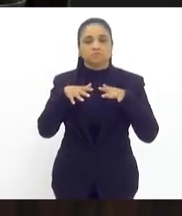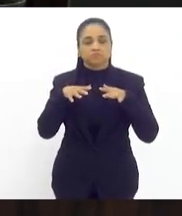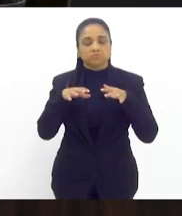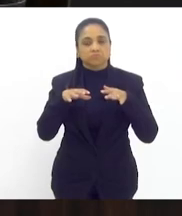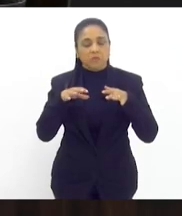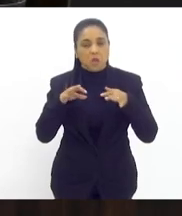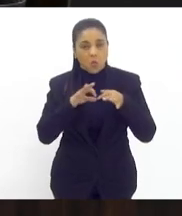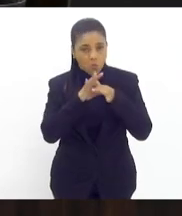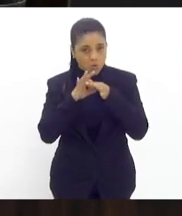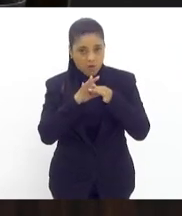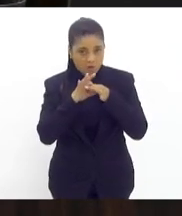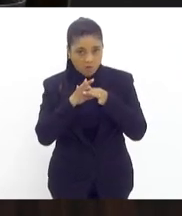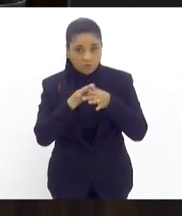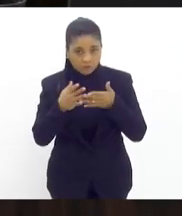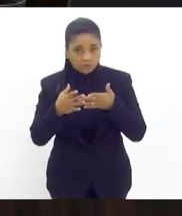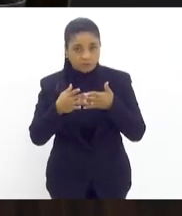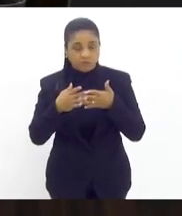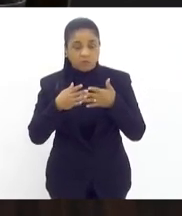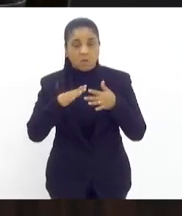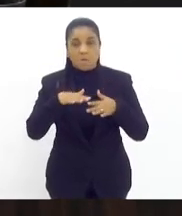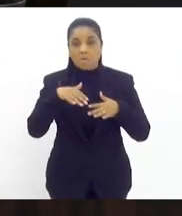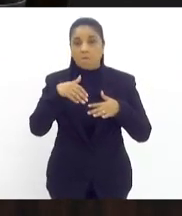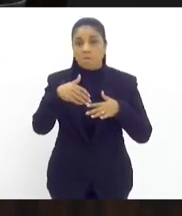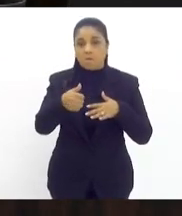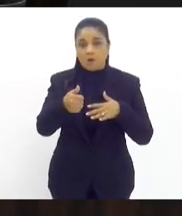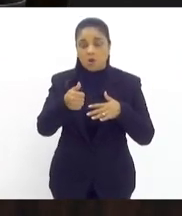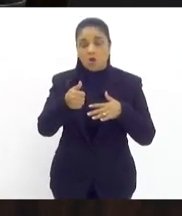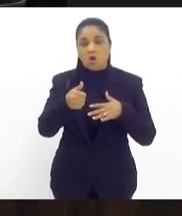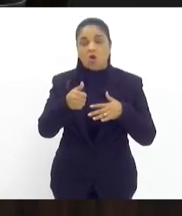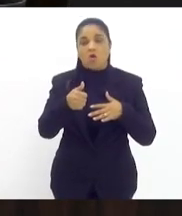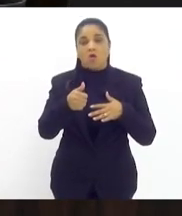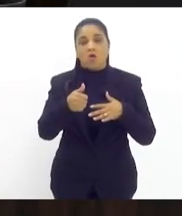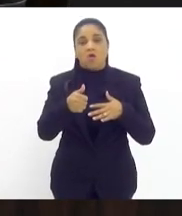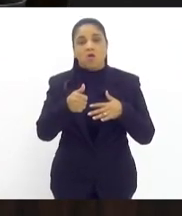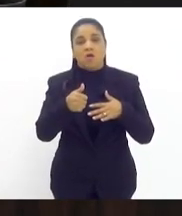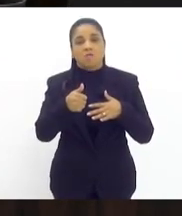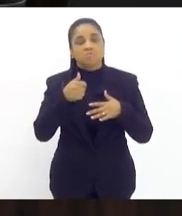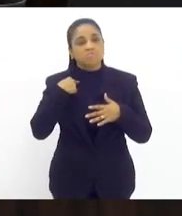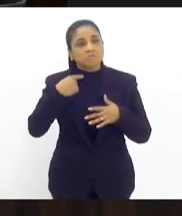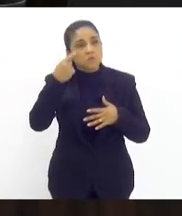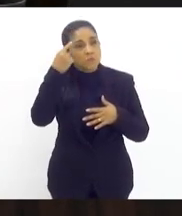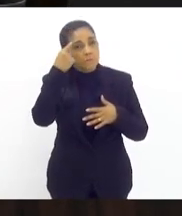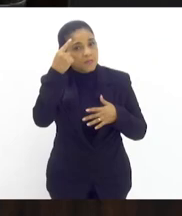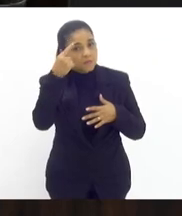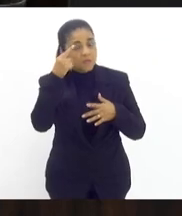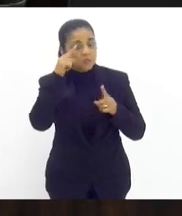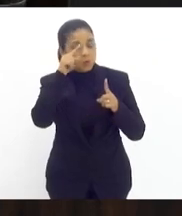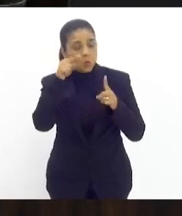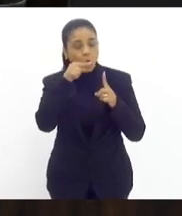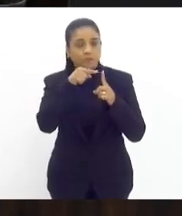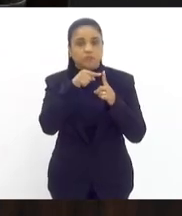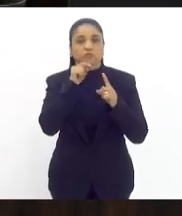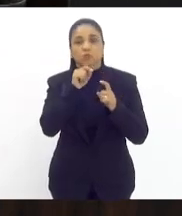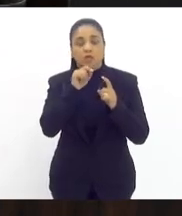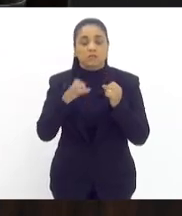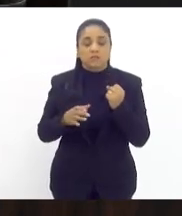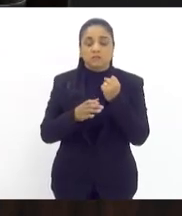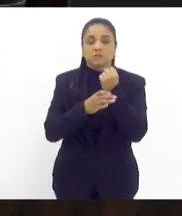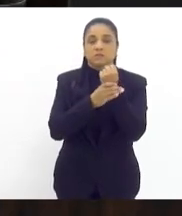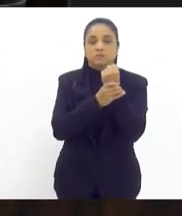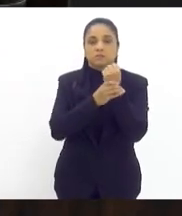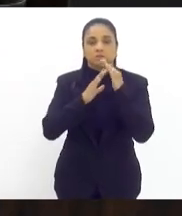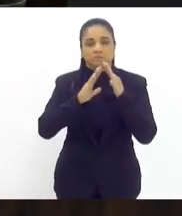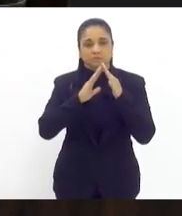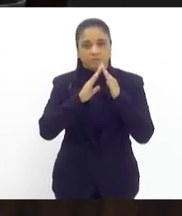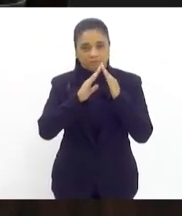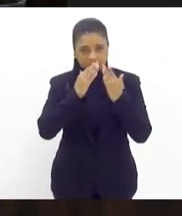caminho é todos se unirem em um só pensamento em um só propósito que é dar segurança a